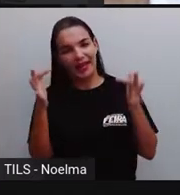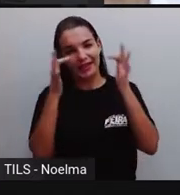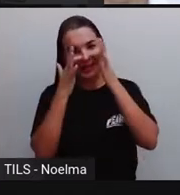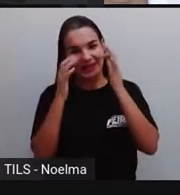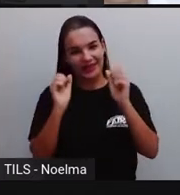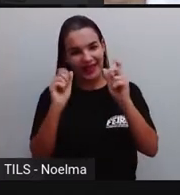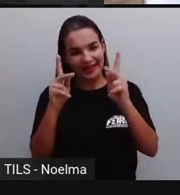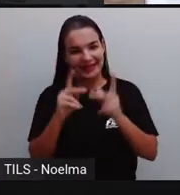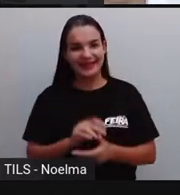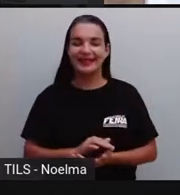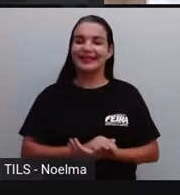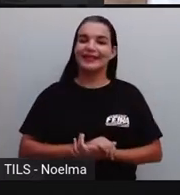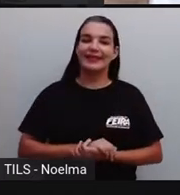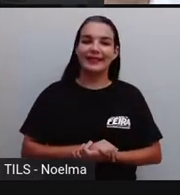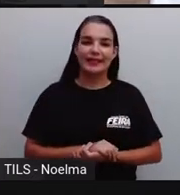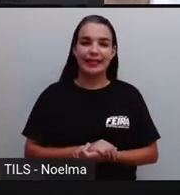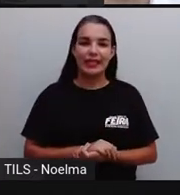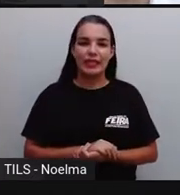bastante atenção, tá?